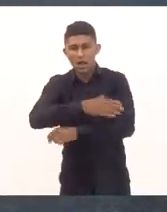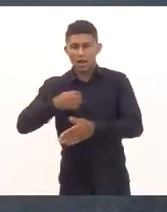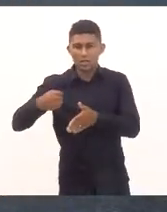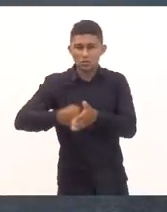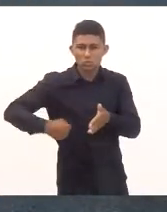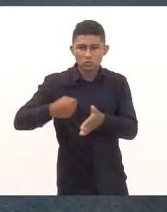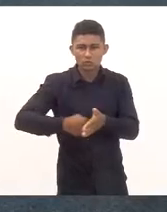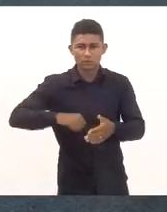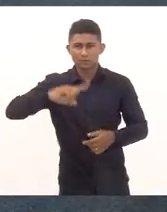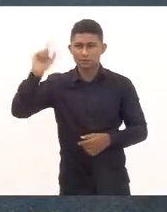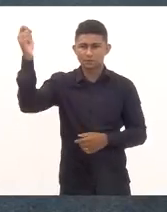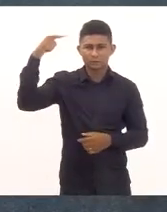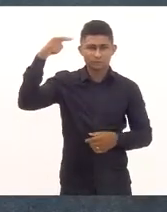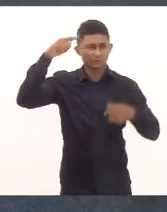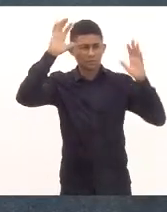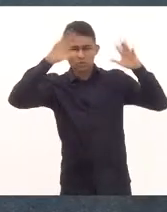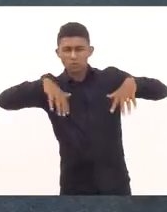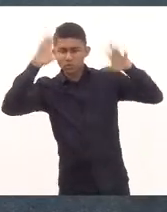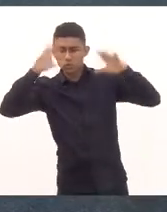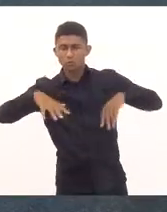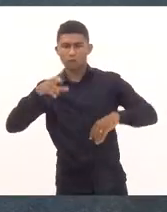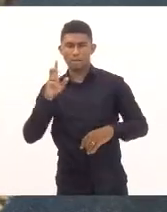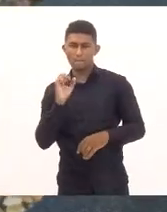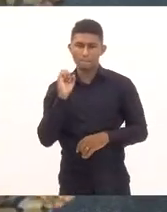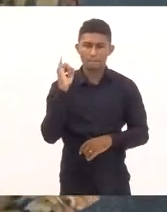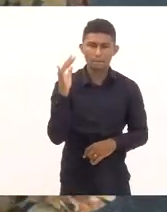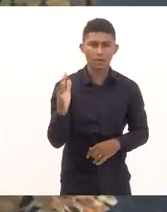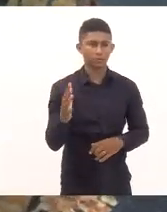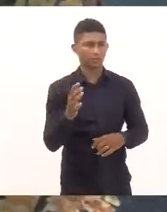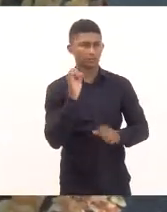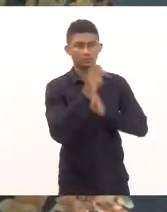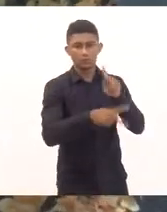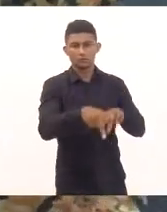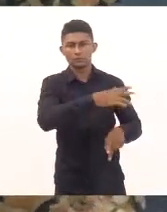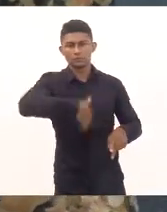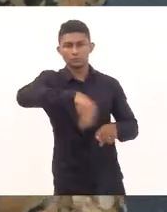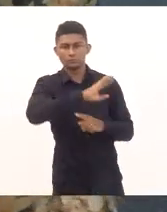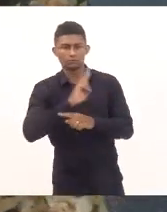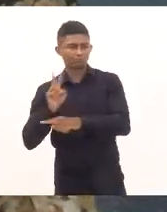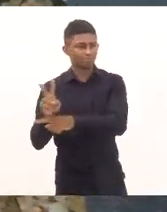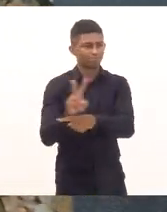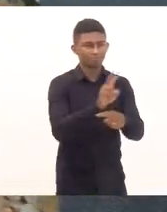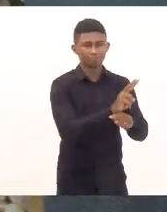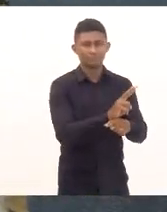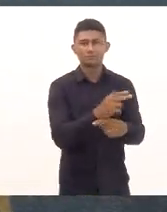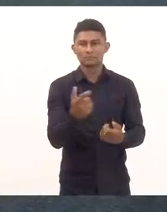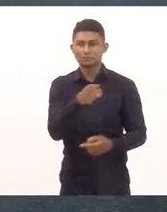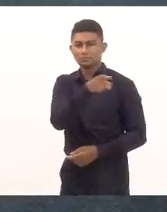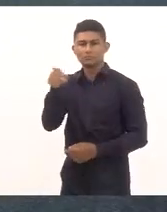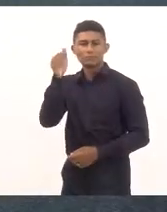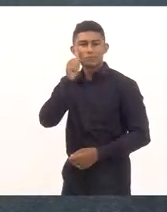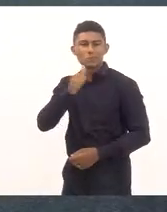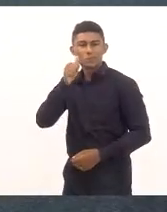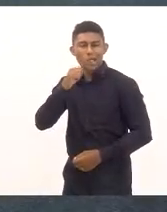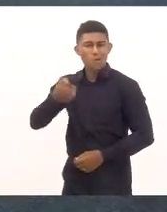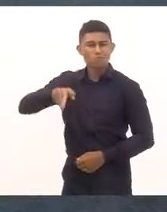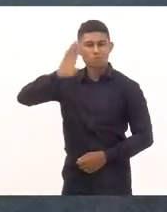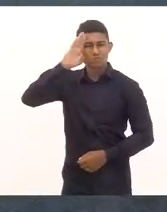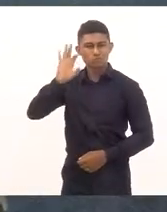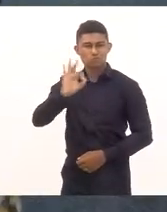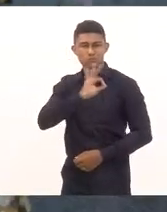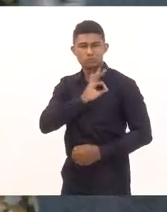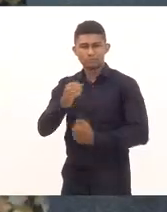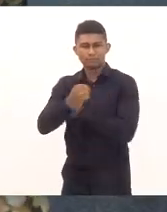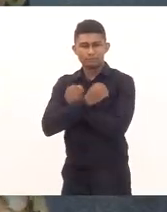no sol, na chuva, na madrugada, defendendo a nós. Um abraço às mulheres militares também que estão aqui. Então,